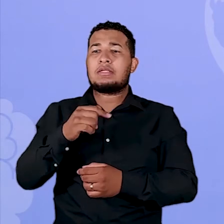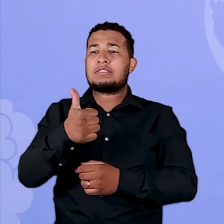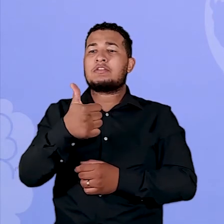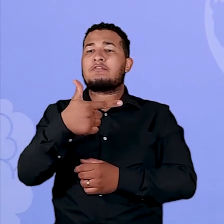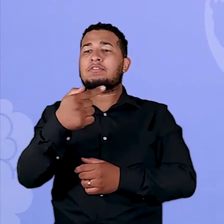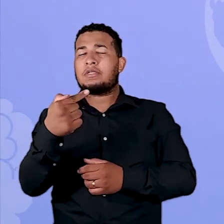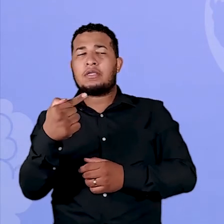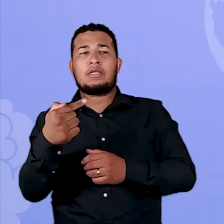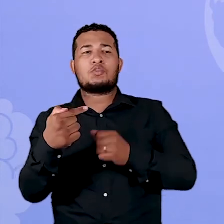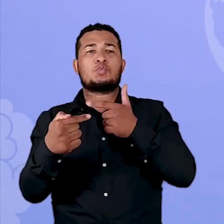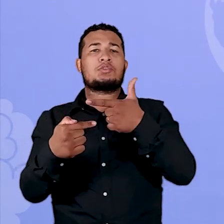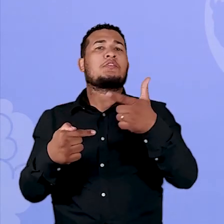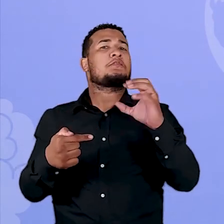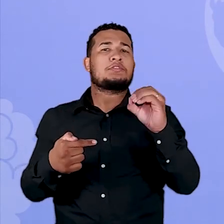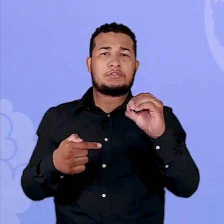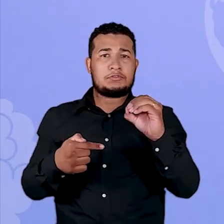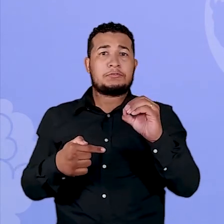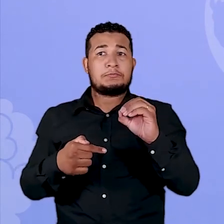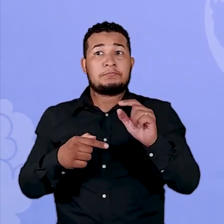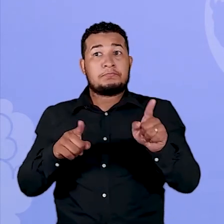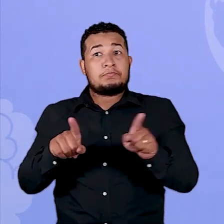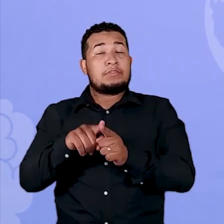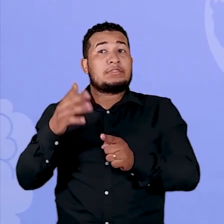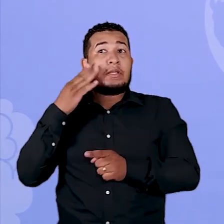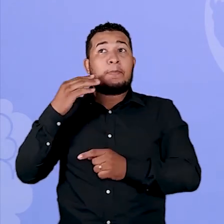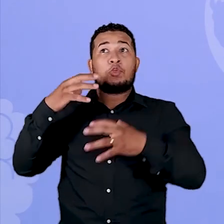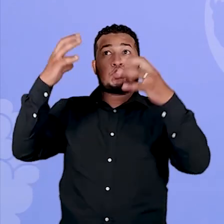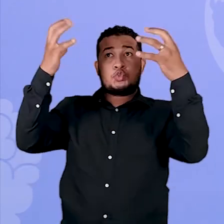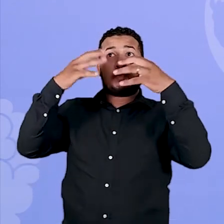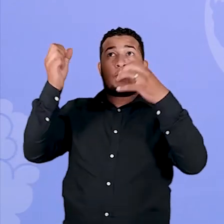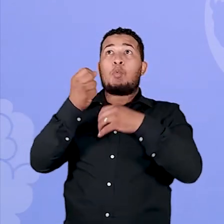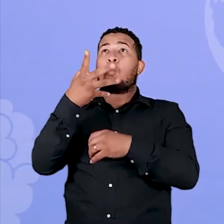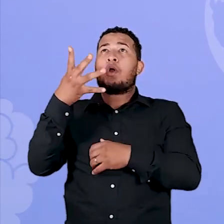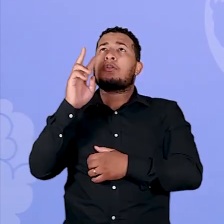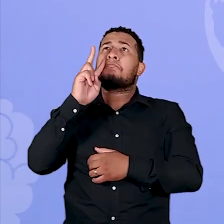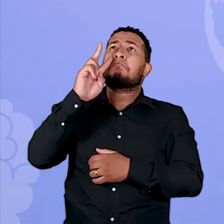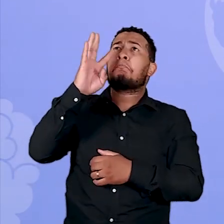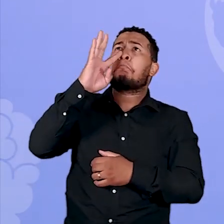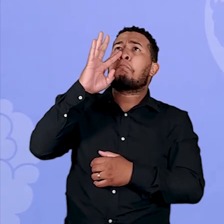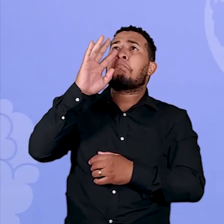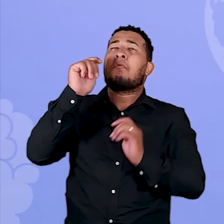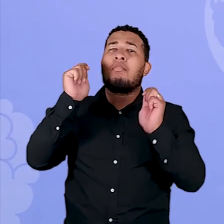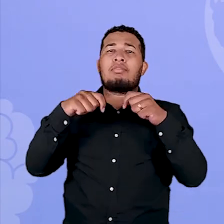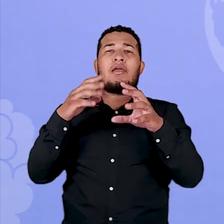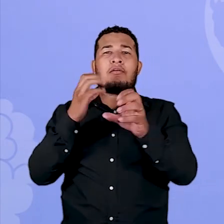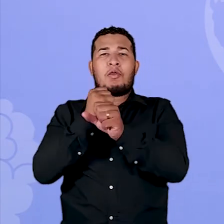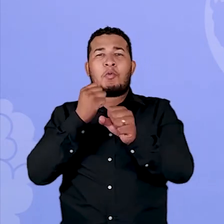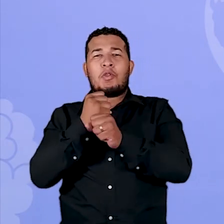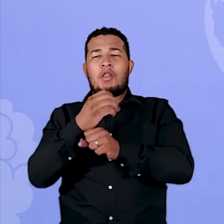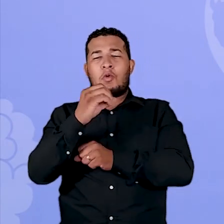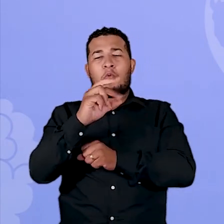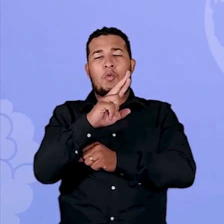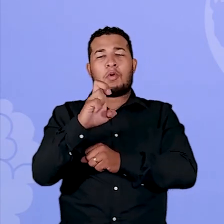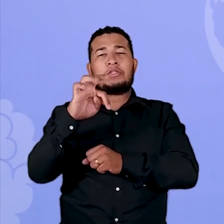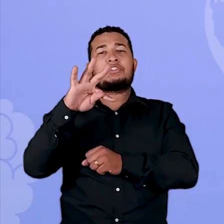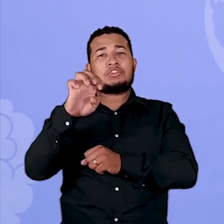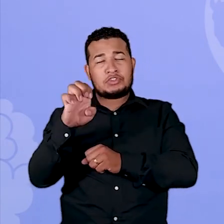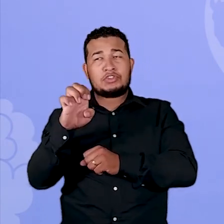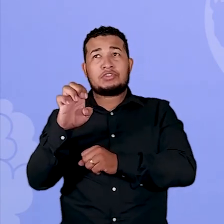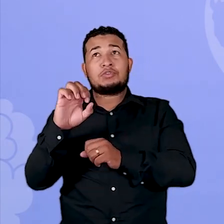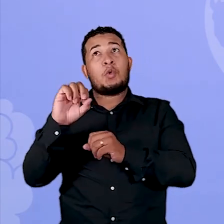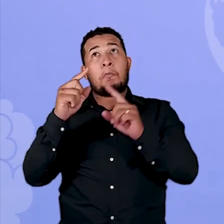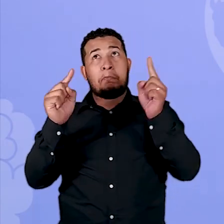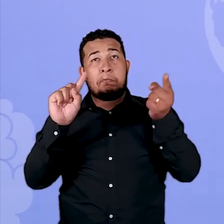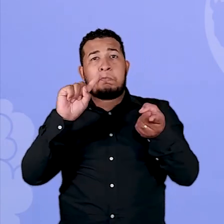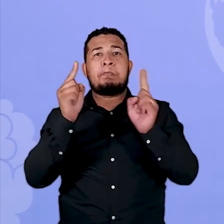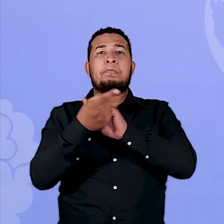é a resistência do meu chuveiro, é só olhar lá no chuveiro, eu consigo calcular a corrente. Ou sabendo a corrente, eu consigo calcular a resistência. Beleza? Só